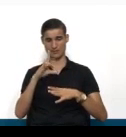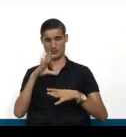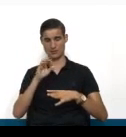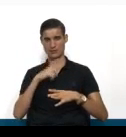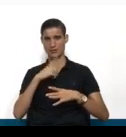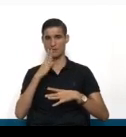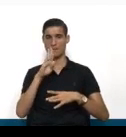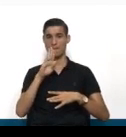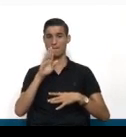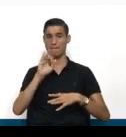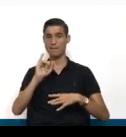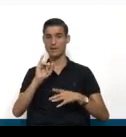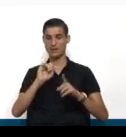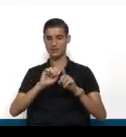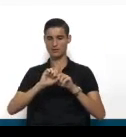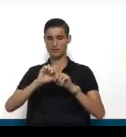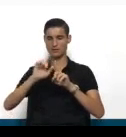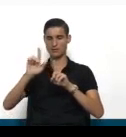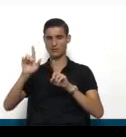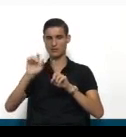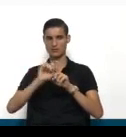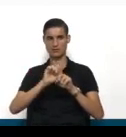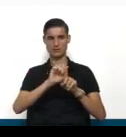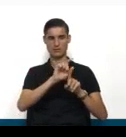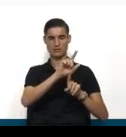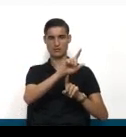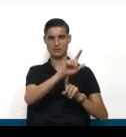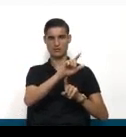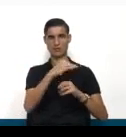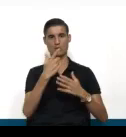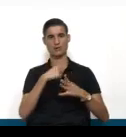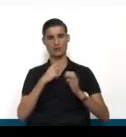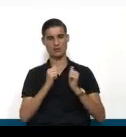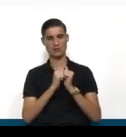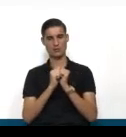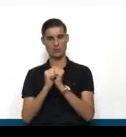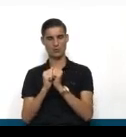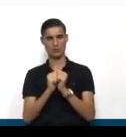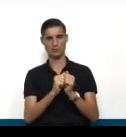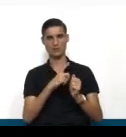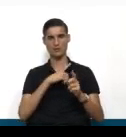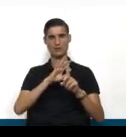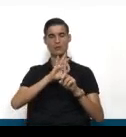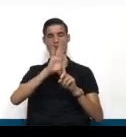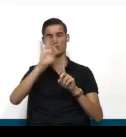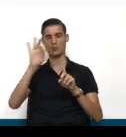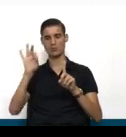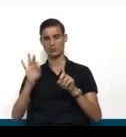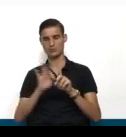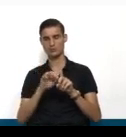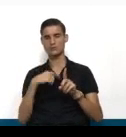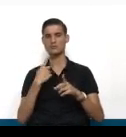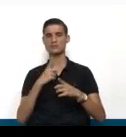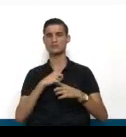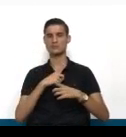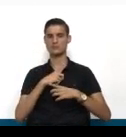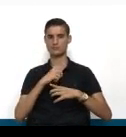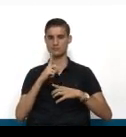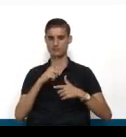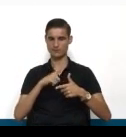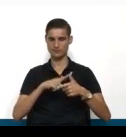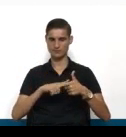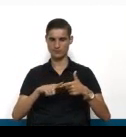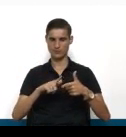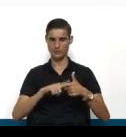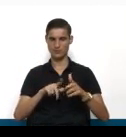for bidimensional e estiver acompanhada de uma condição de contorno, nós temos, então, um